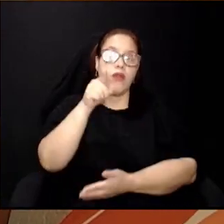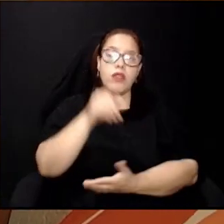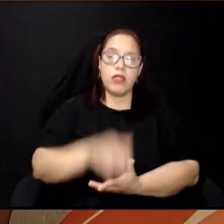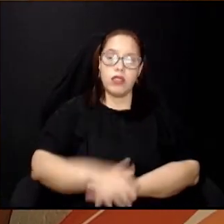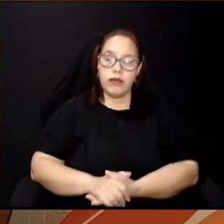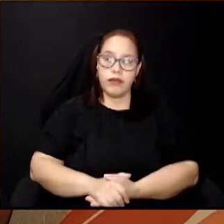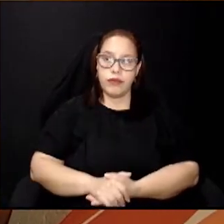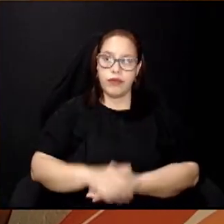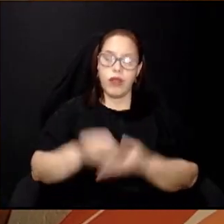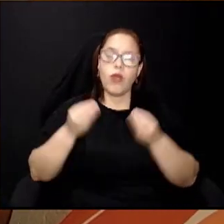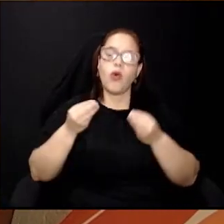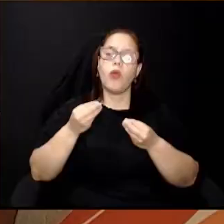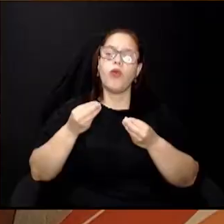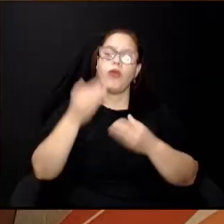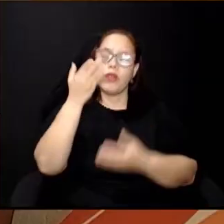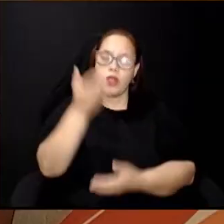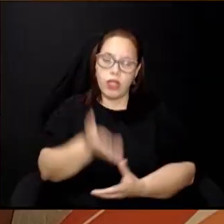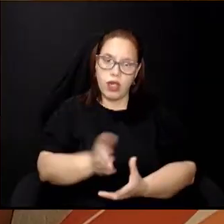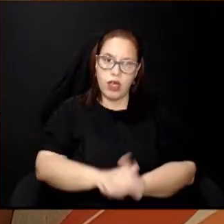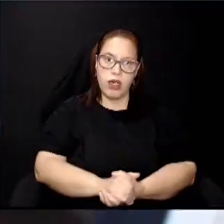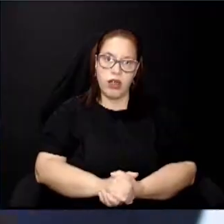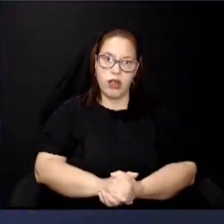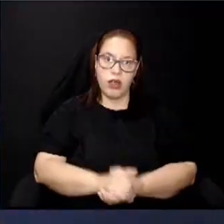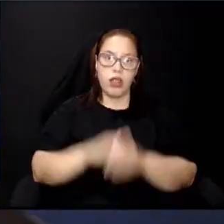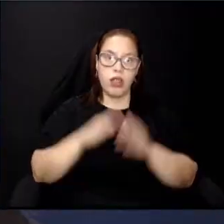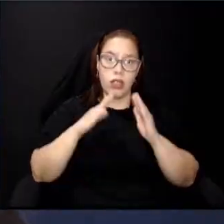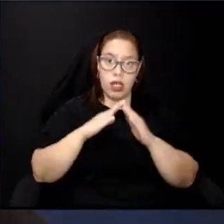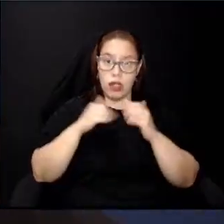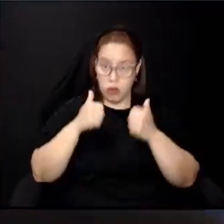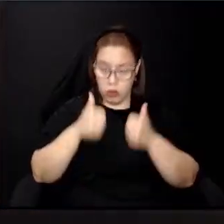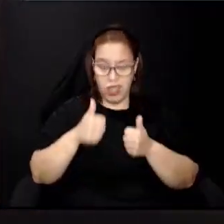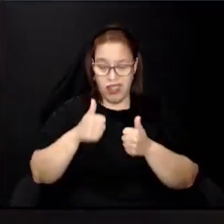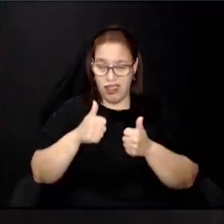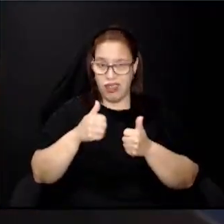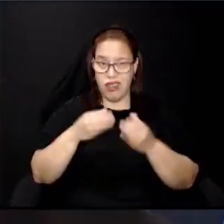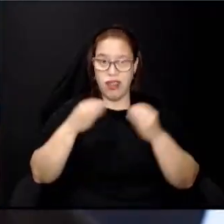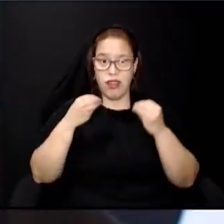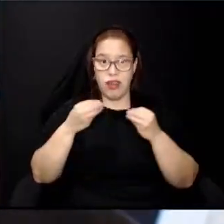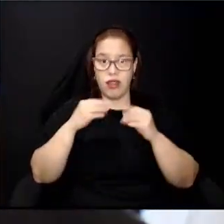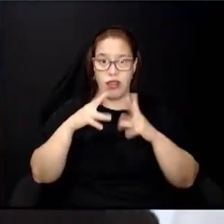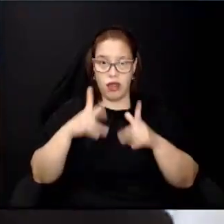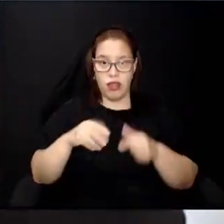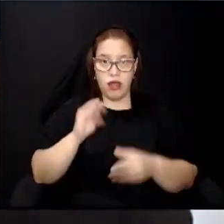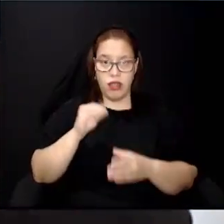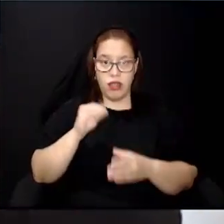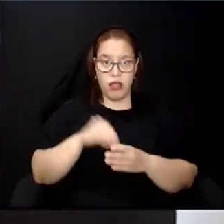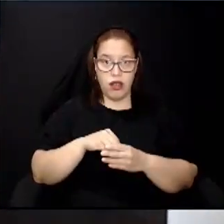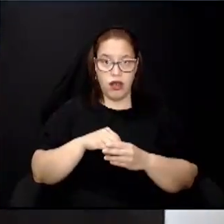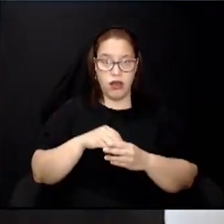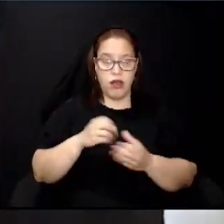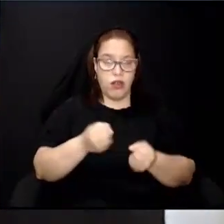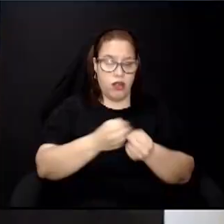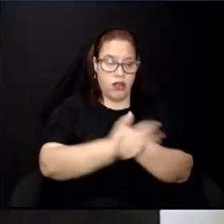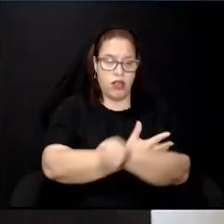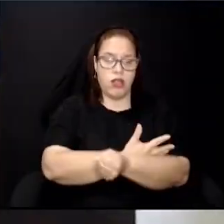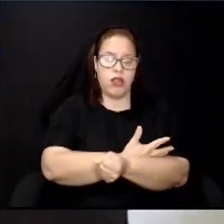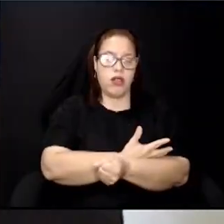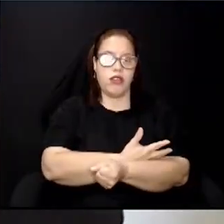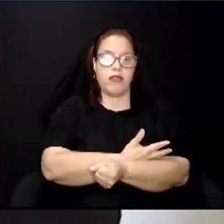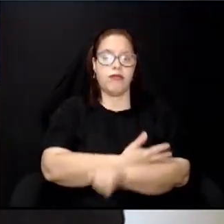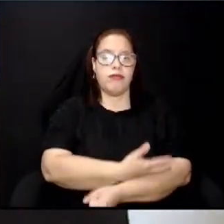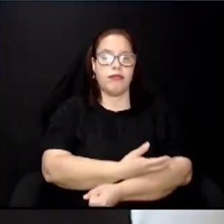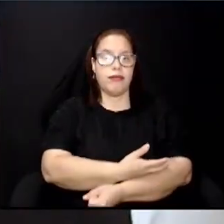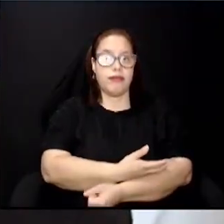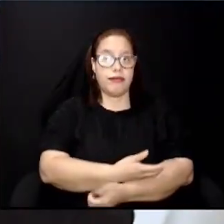está? Como é que estão as coisas na sua casa? Como é que está isso tudo dentro do seu emocional? Né? Então,